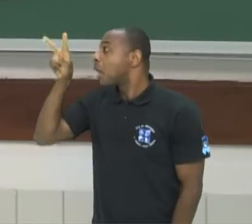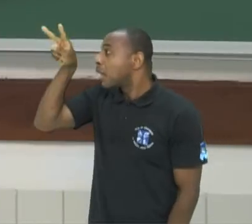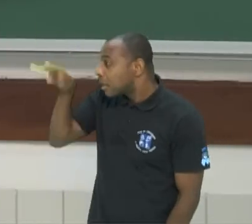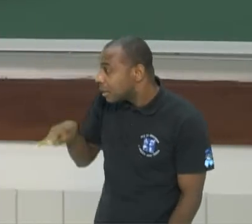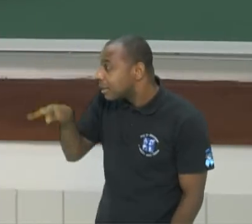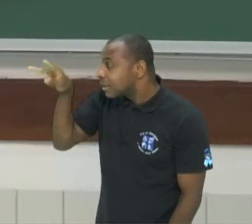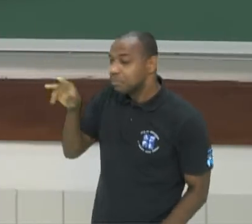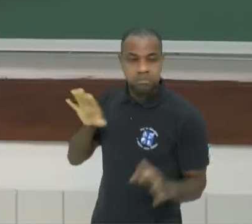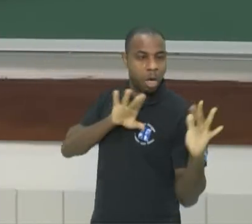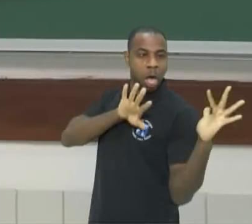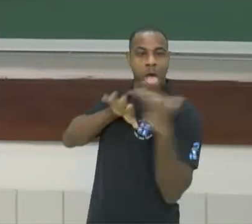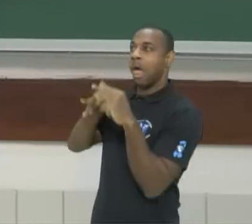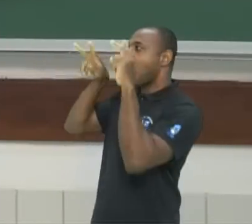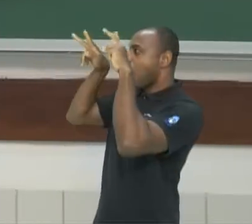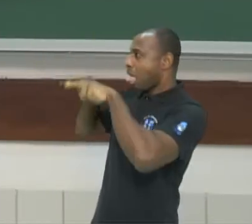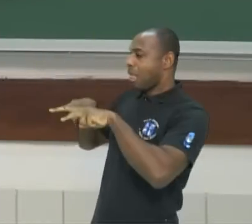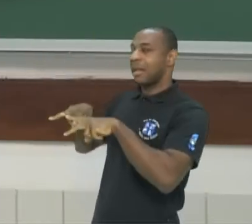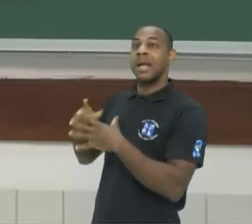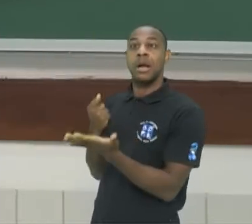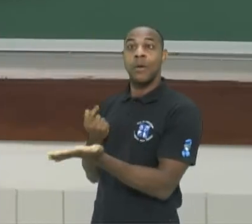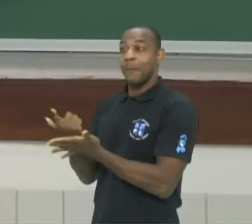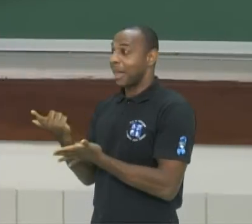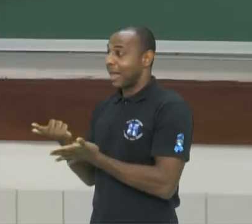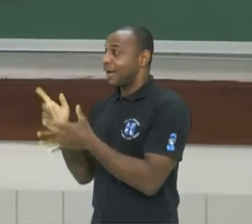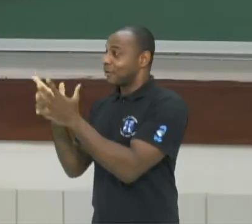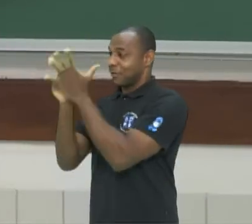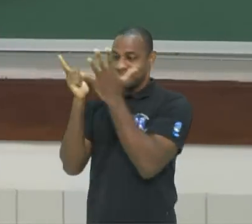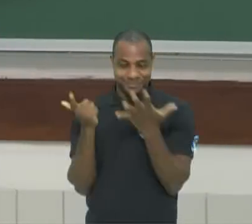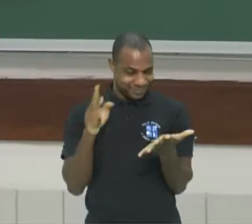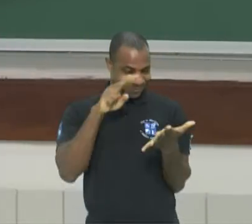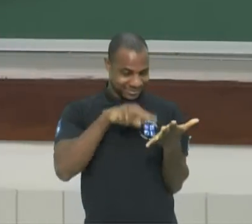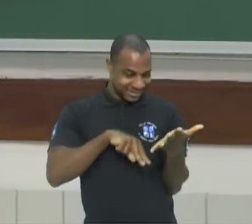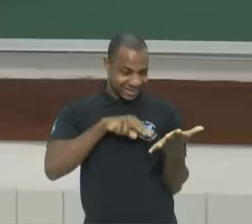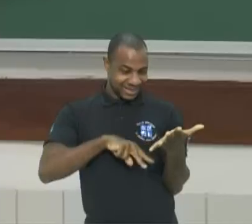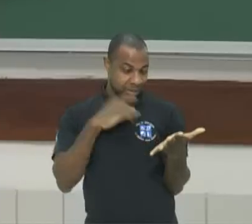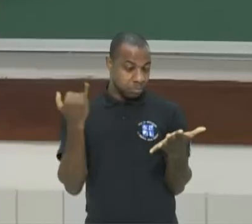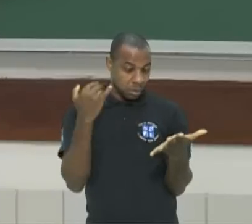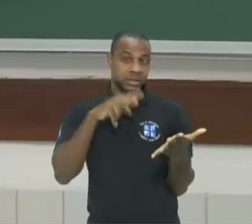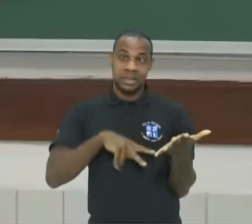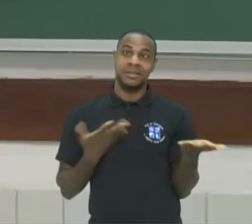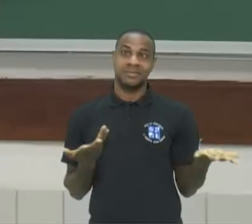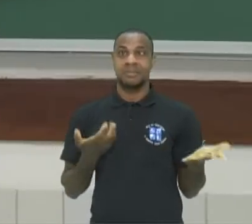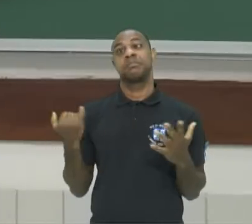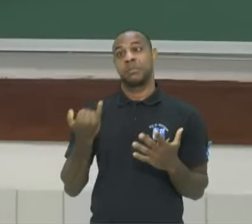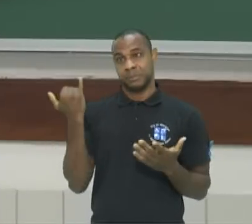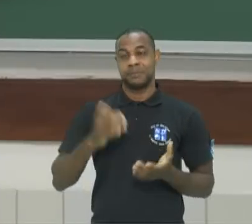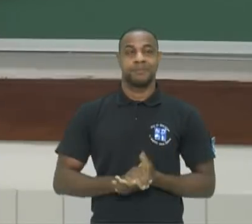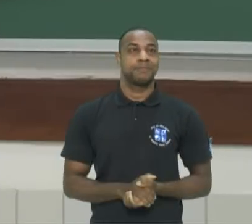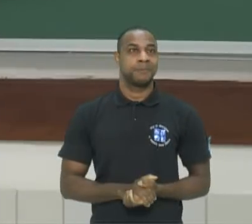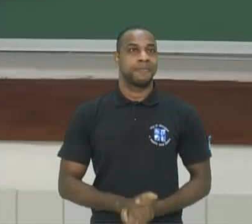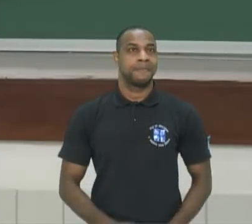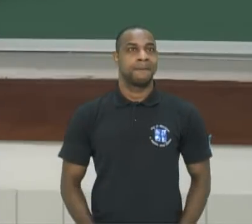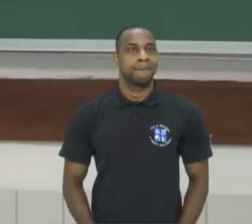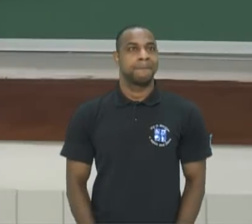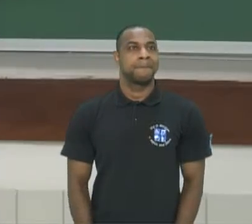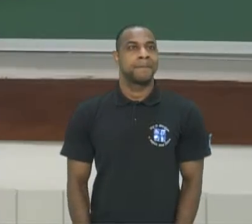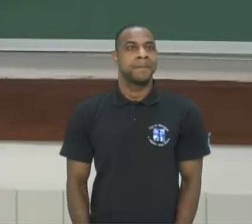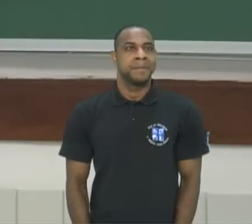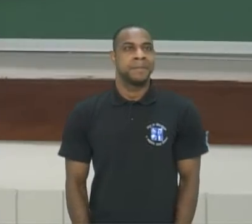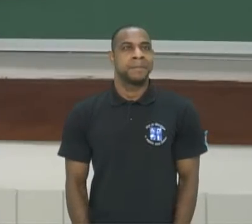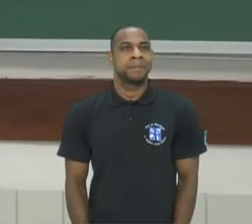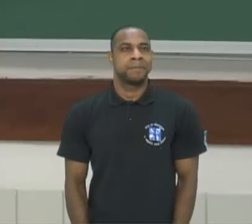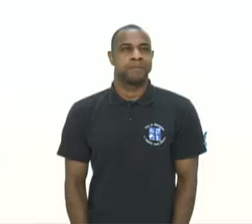e ele acaba, então, comprando o jornal, ou revista, seja ali o que, né, atrair no momento.